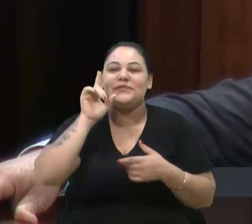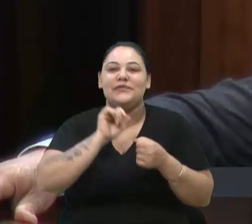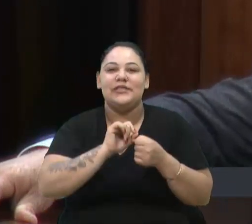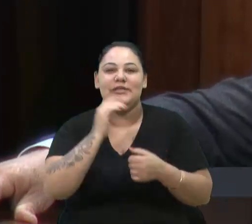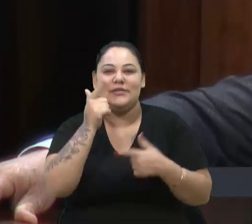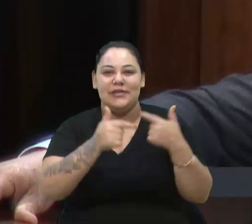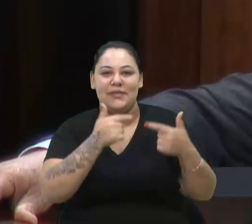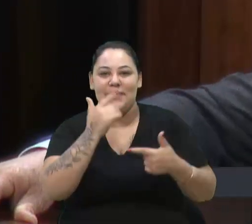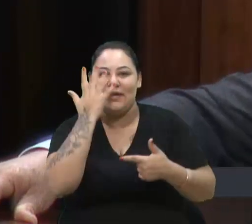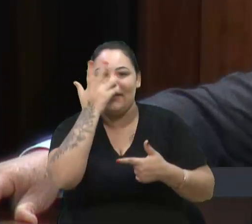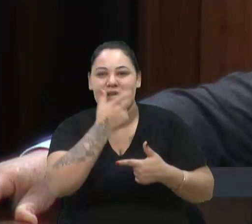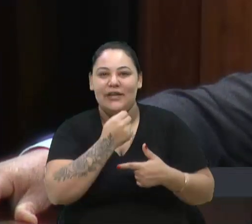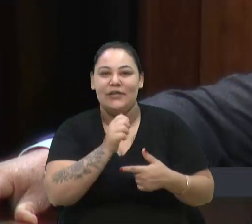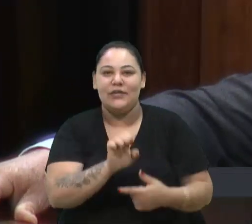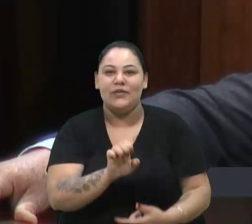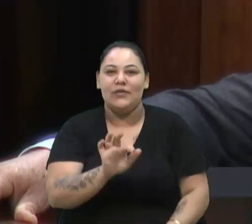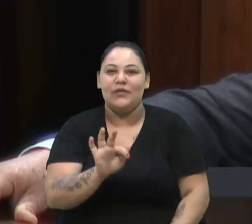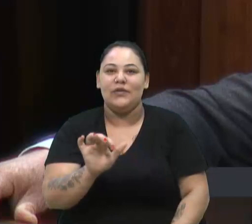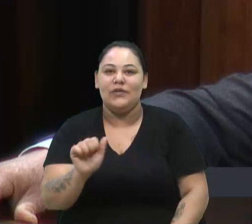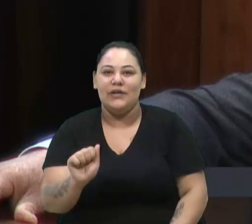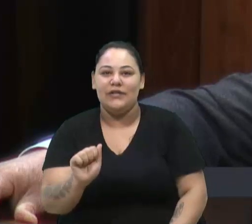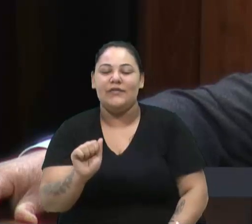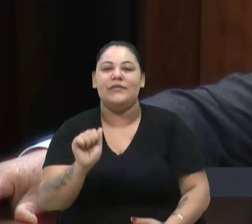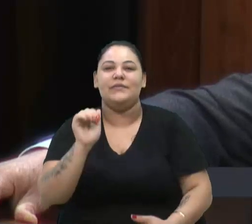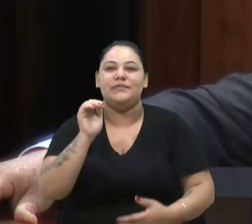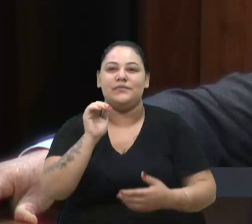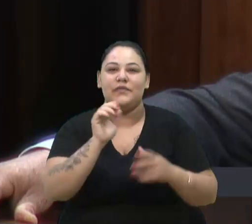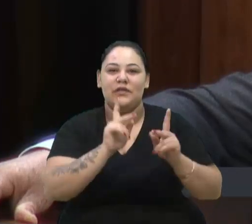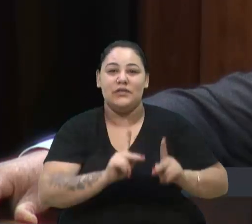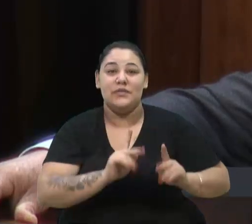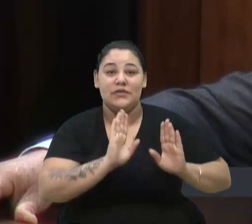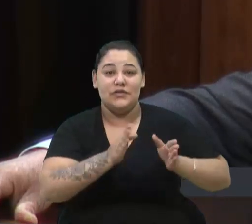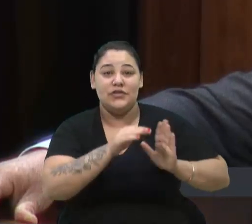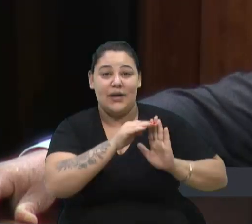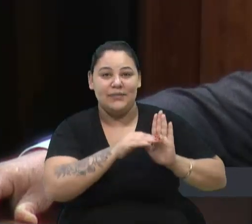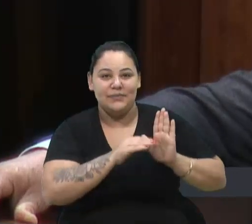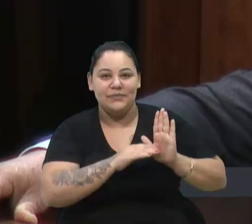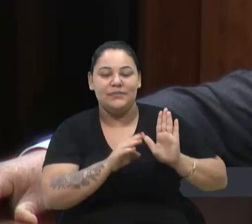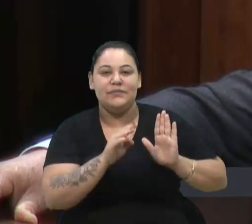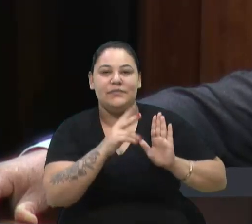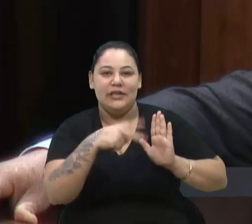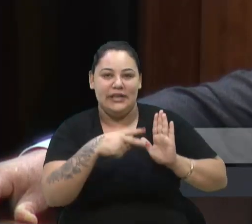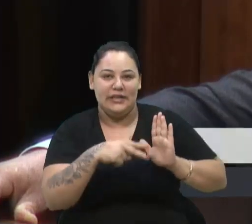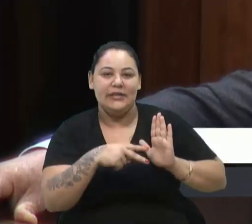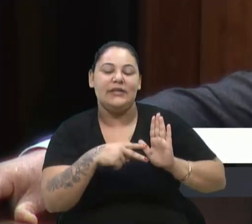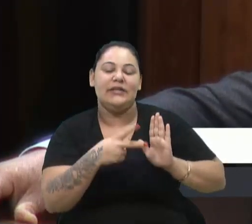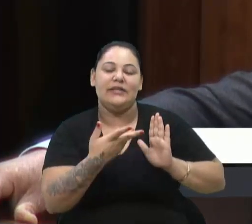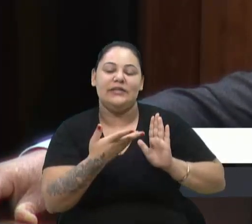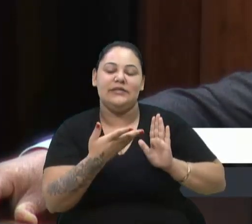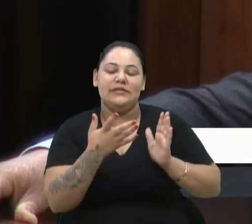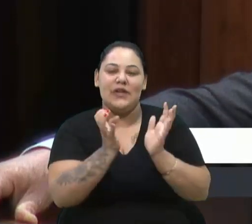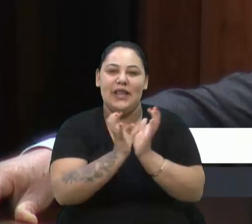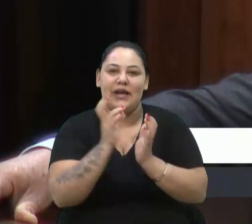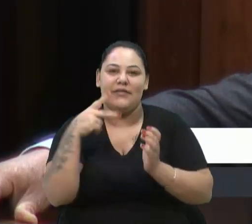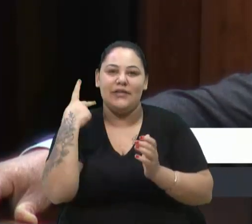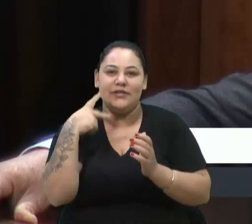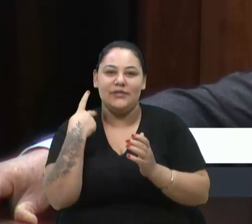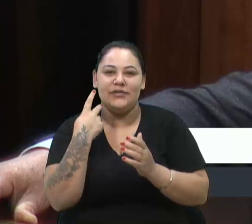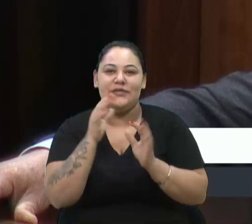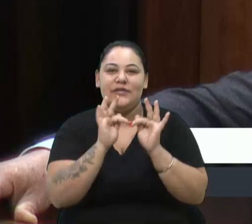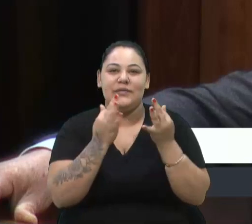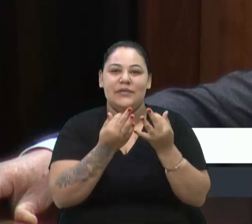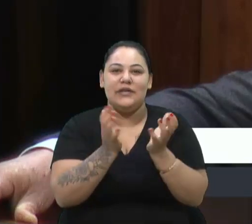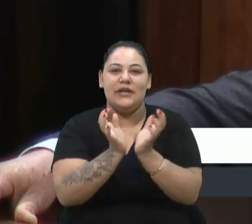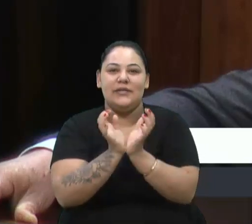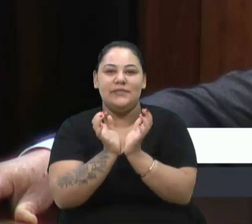brigo agrícola autoridade já mencionadas ao protocolo colegas vereadores familiares alunos